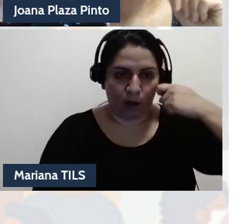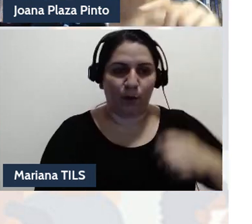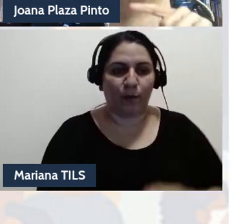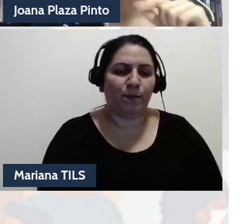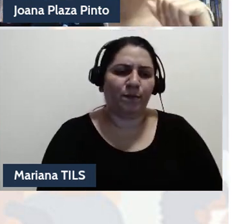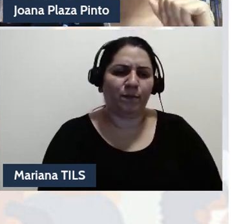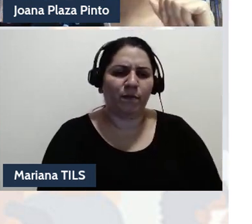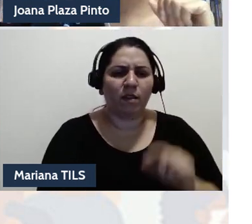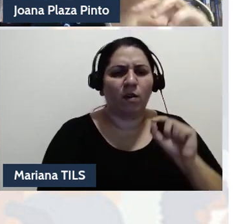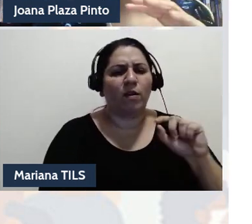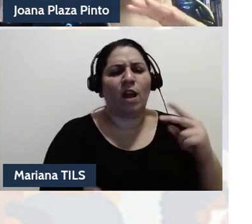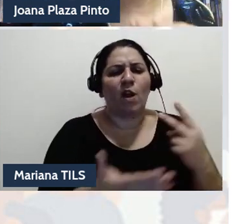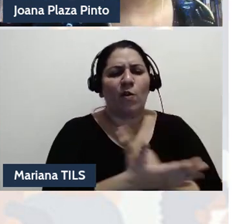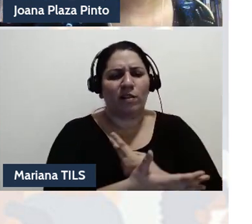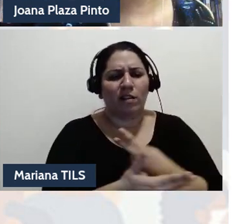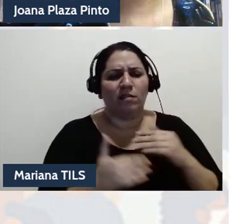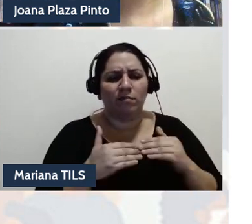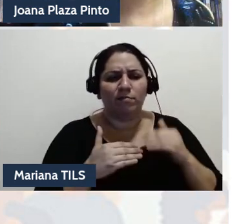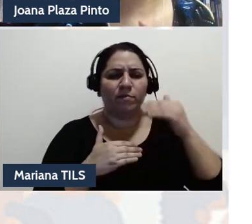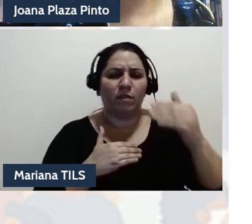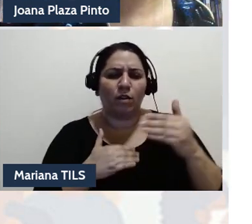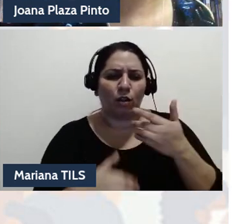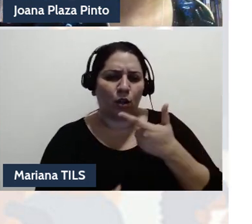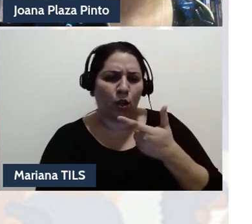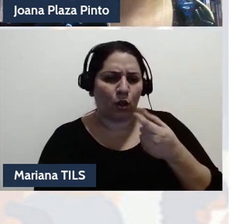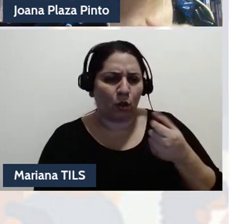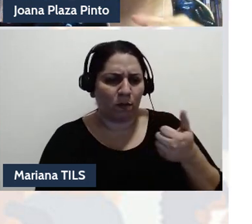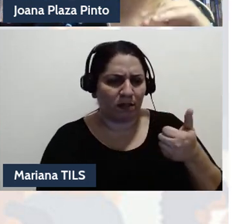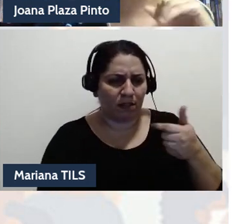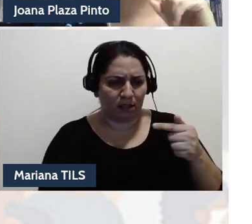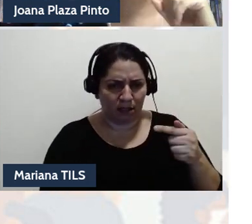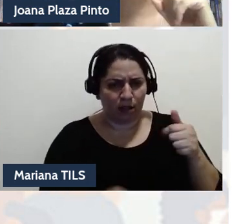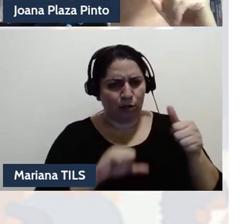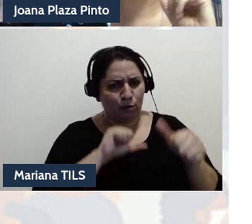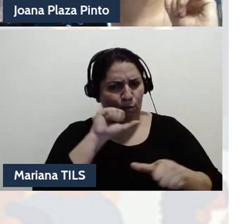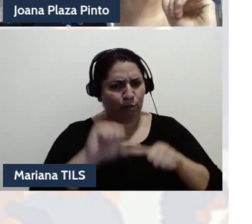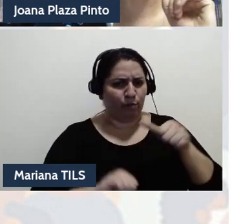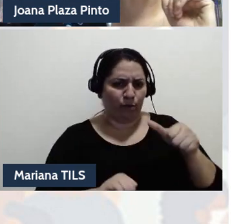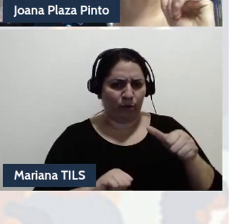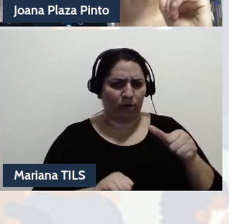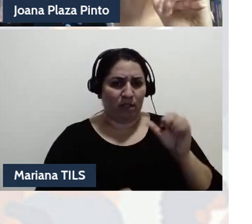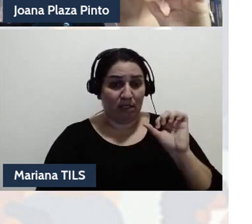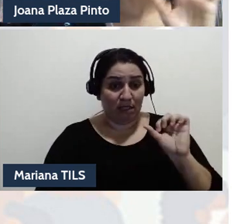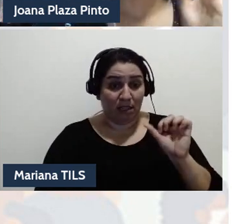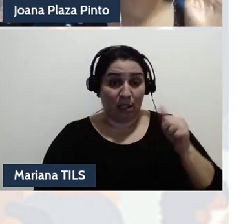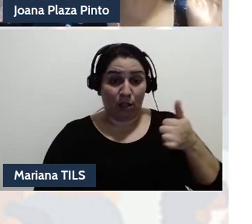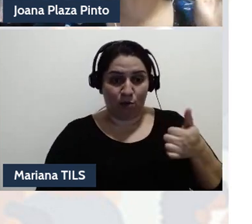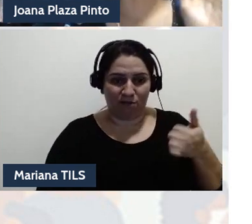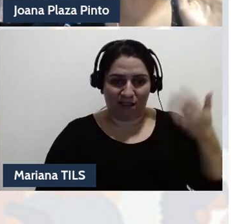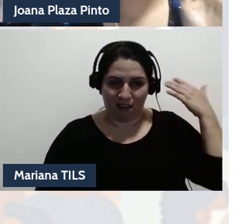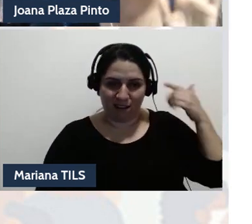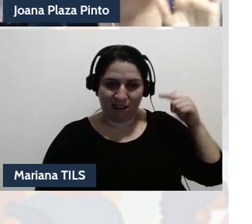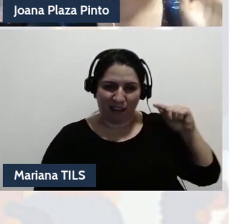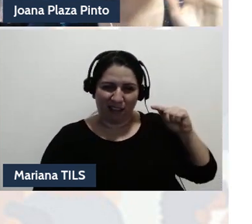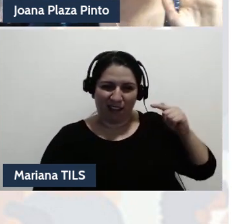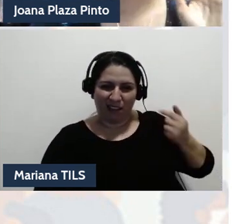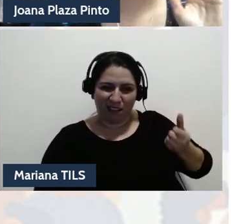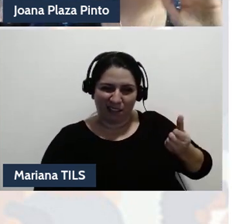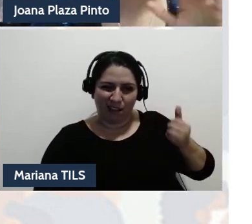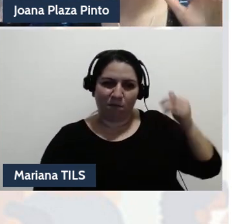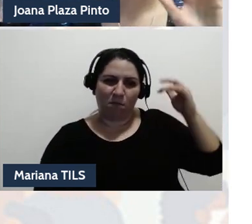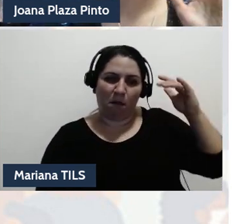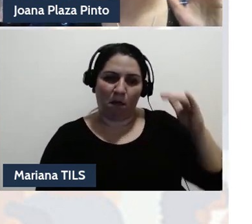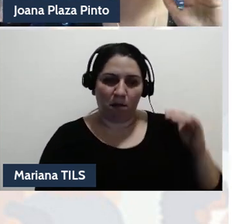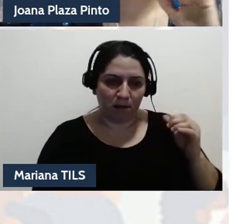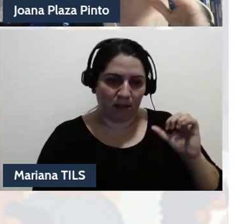que acontece em 2017? Isso muda um pouco e passa para 61%. Bom, tudo bem, tá